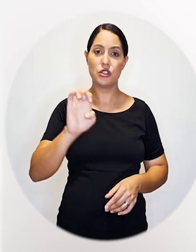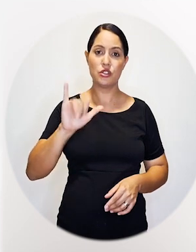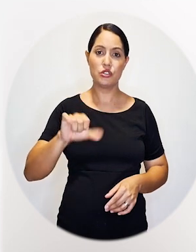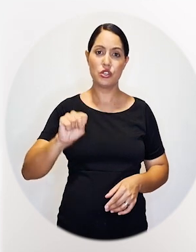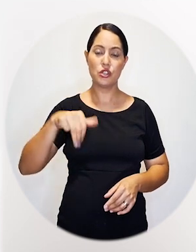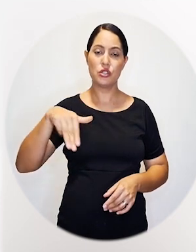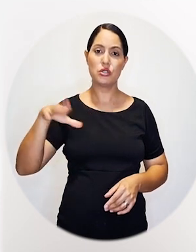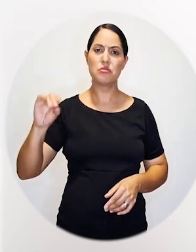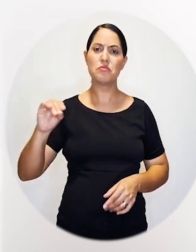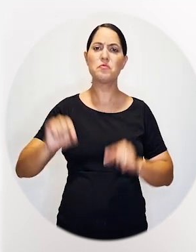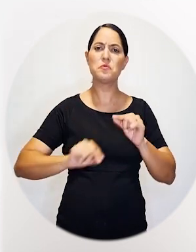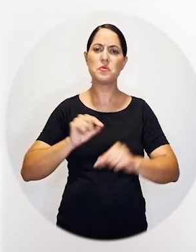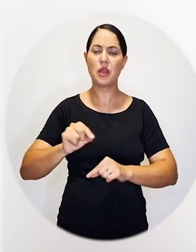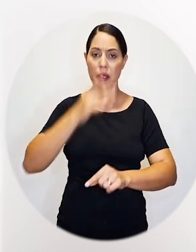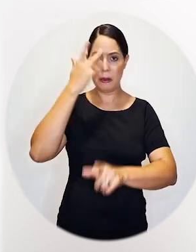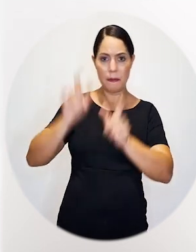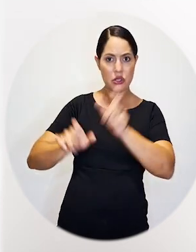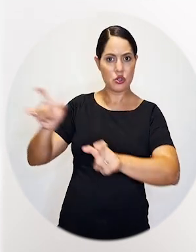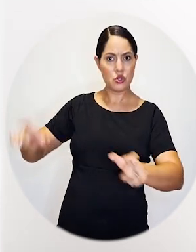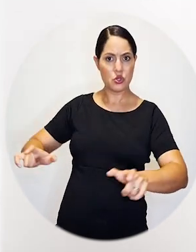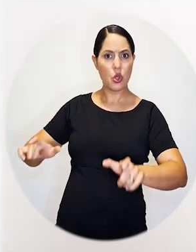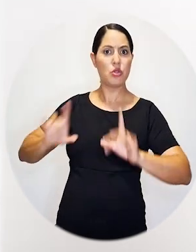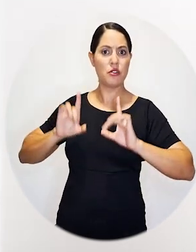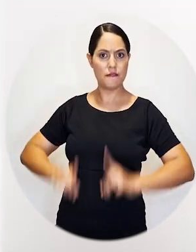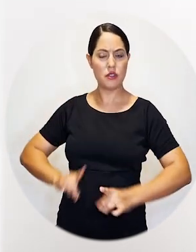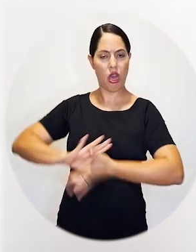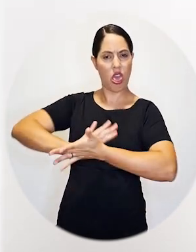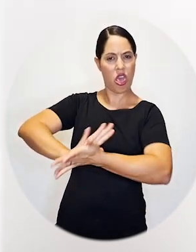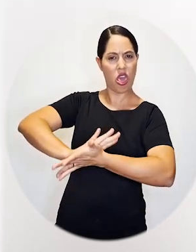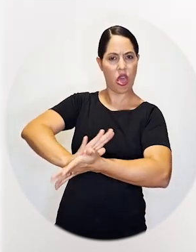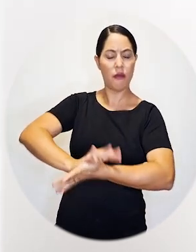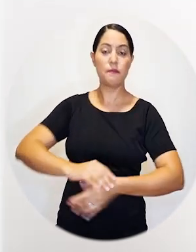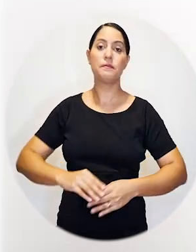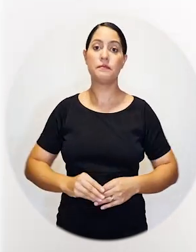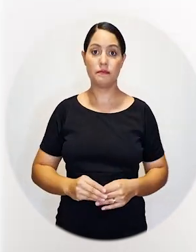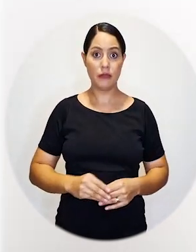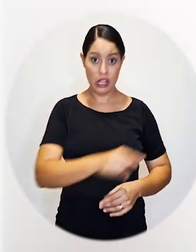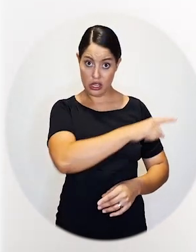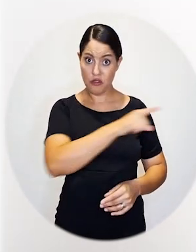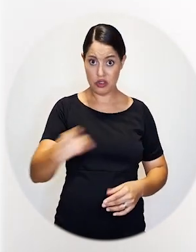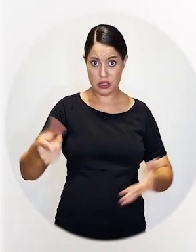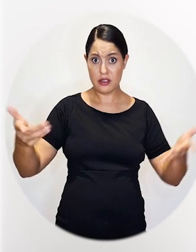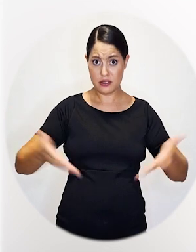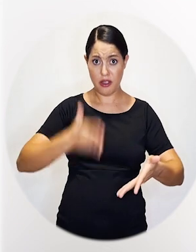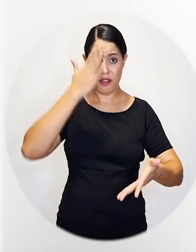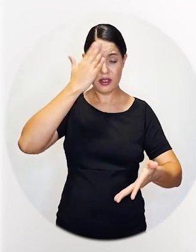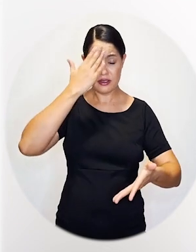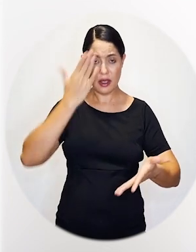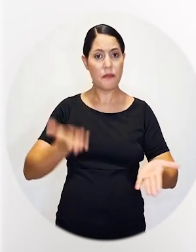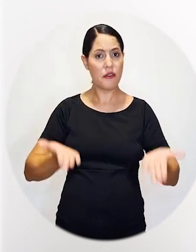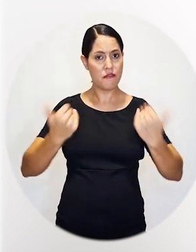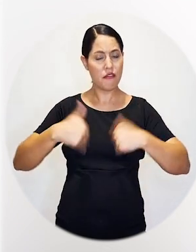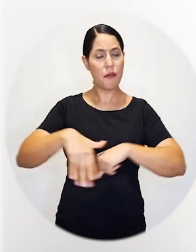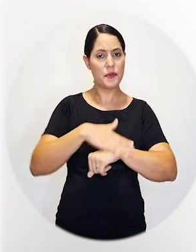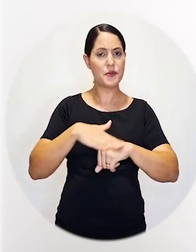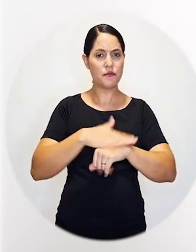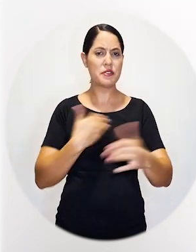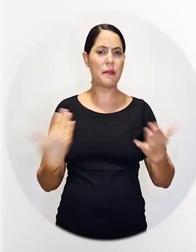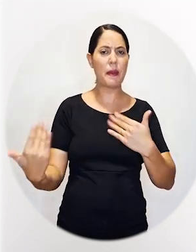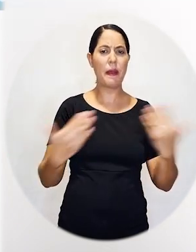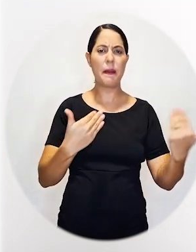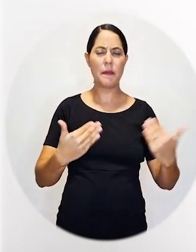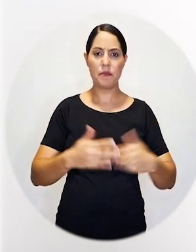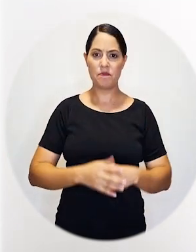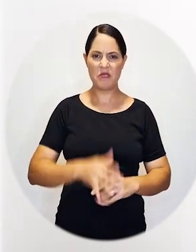Capacitismo. Preconceito contra as pessoas com deficiência. Agora que você já sabe, participe dessa